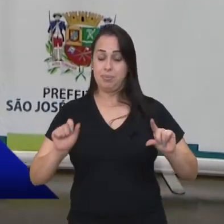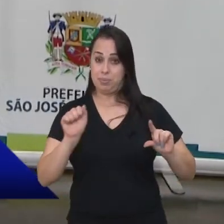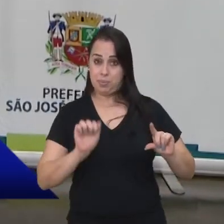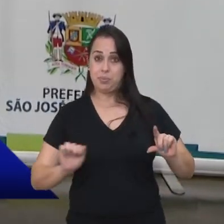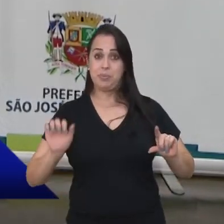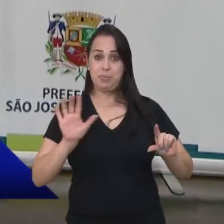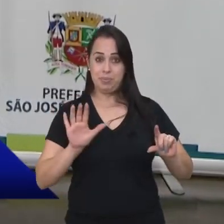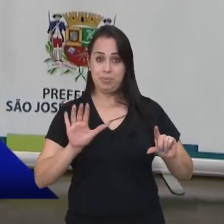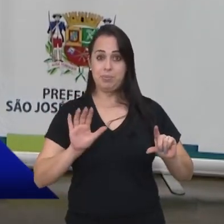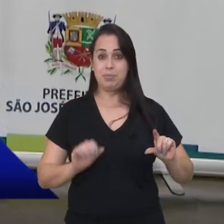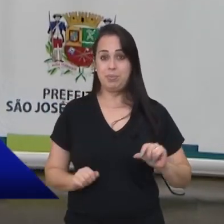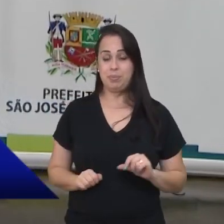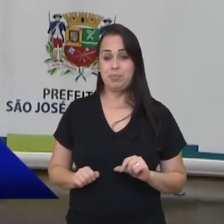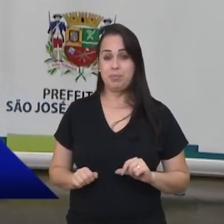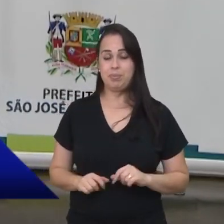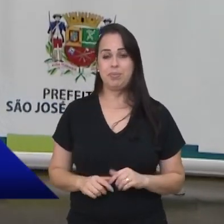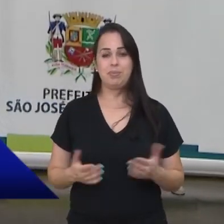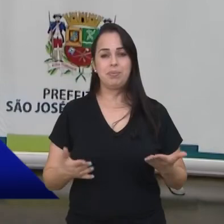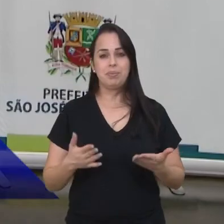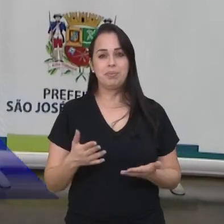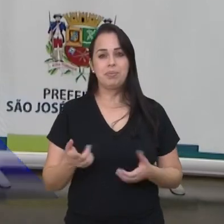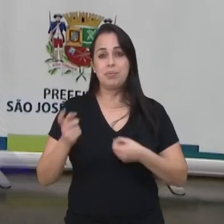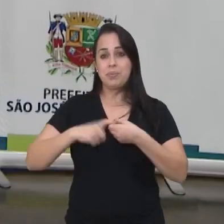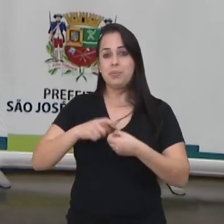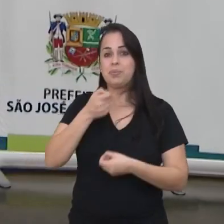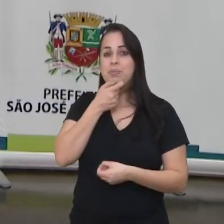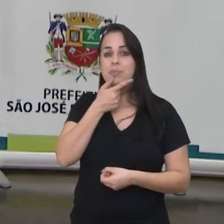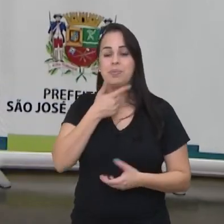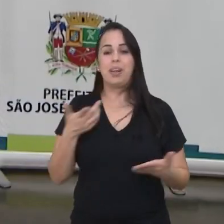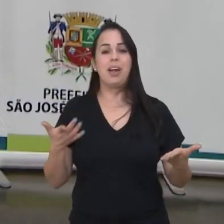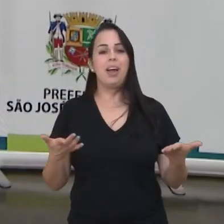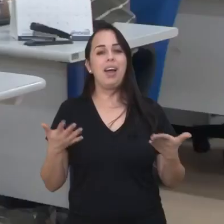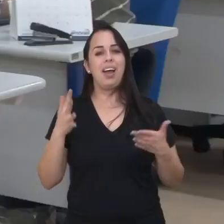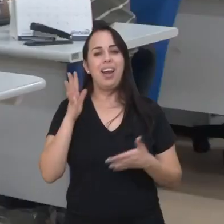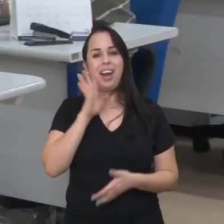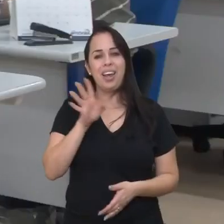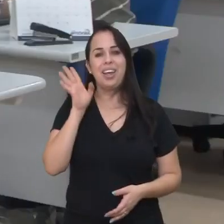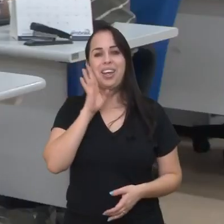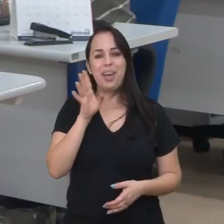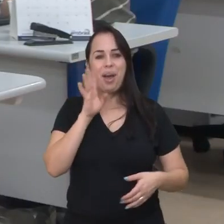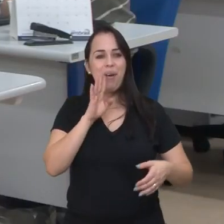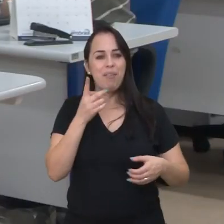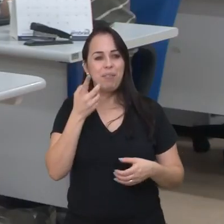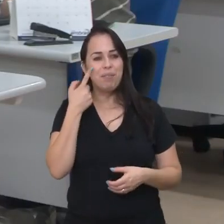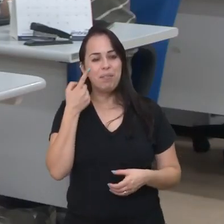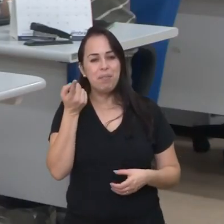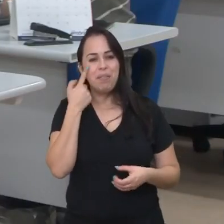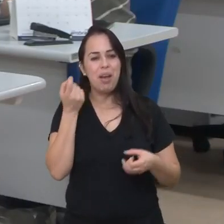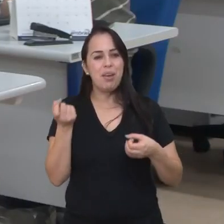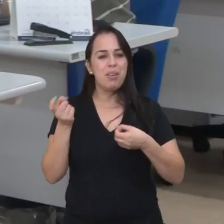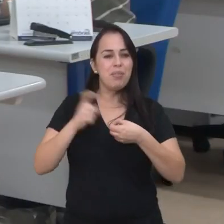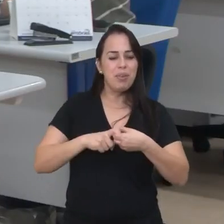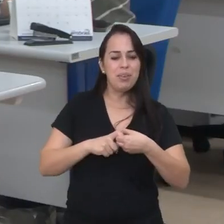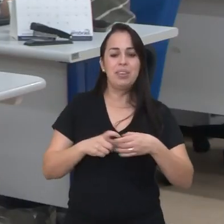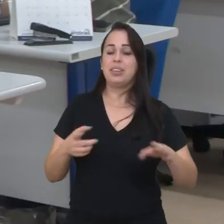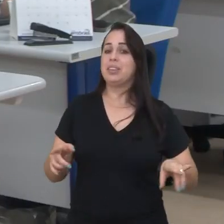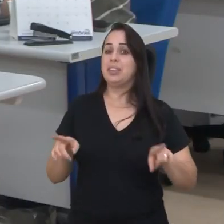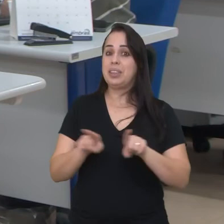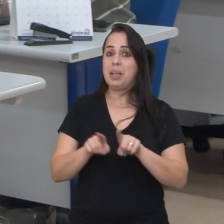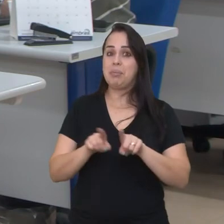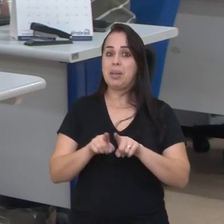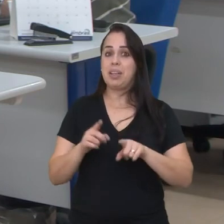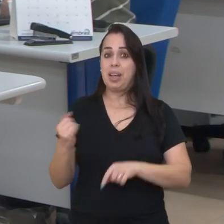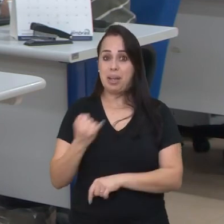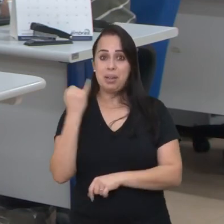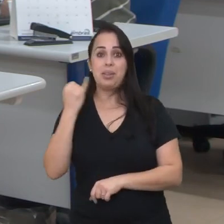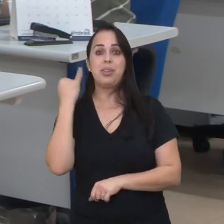fccr.sp.gov.br. Vamos colocar também o endereço das redes sociais para vocês verem. É com você, Guerra. É muito legal ver o retorno presencial do festival, né? E fica o